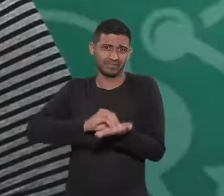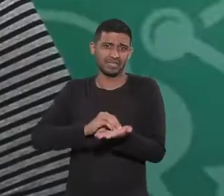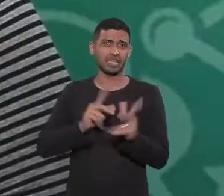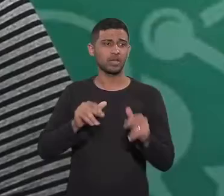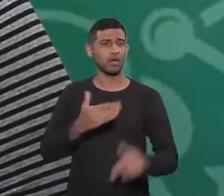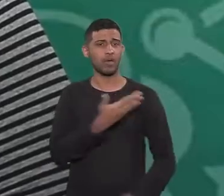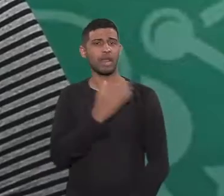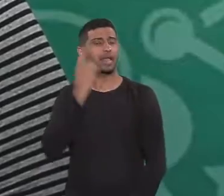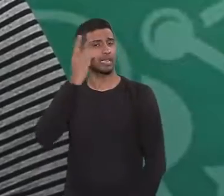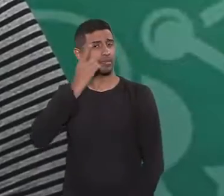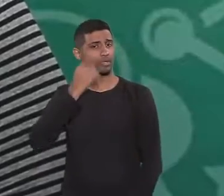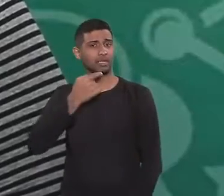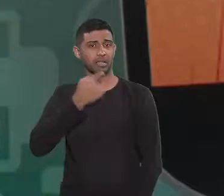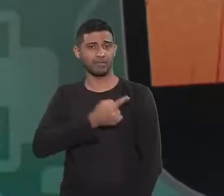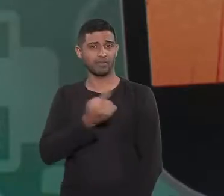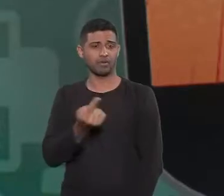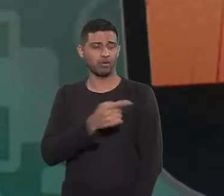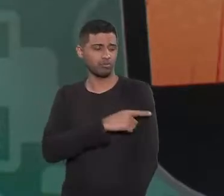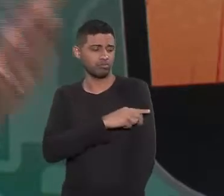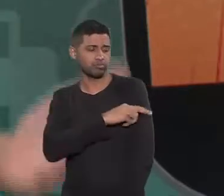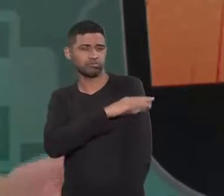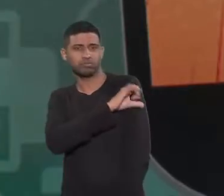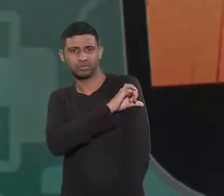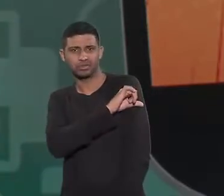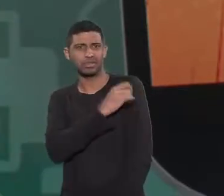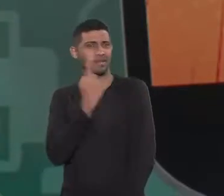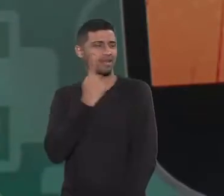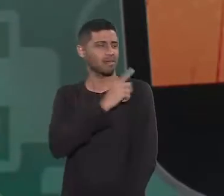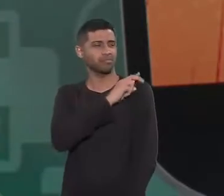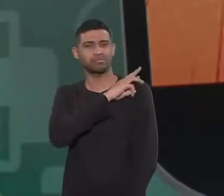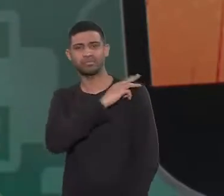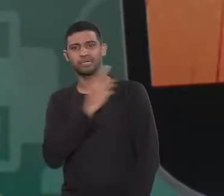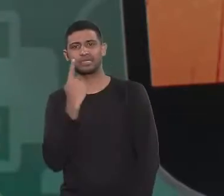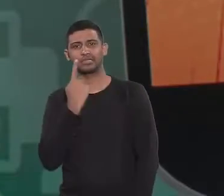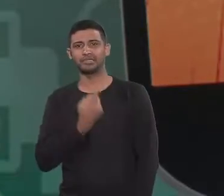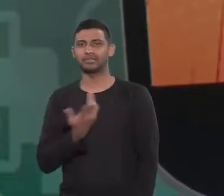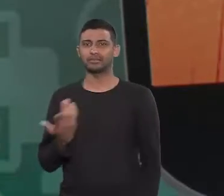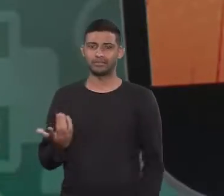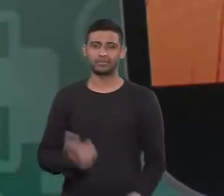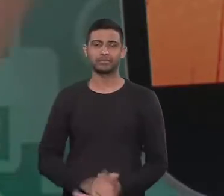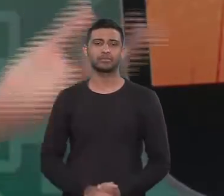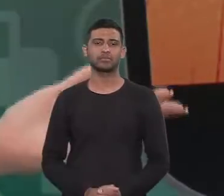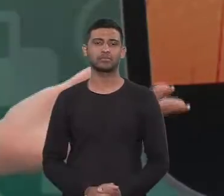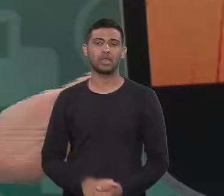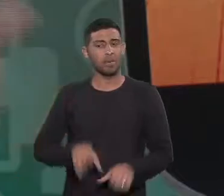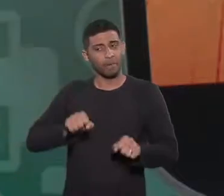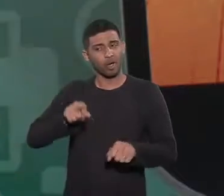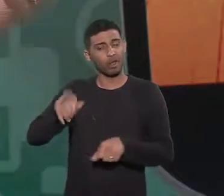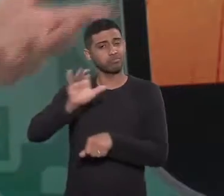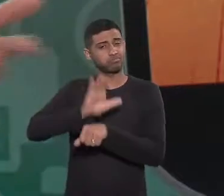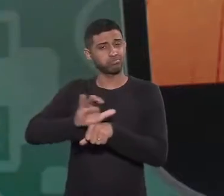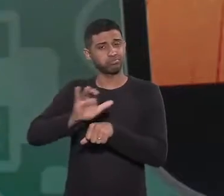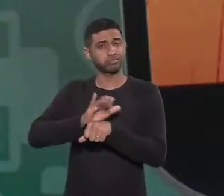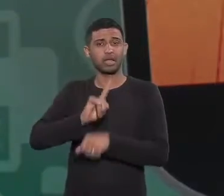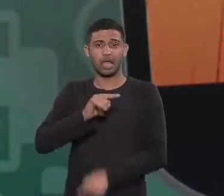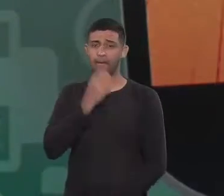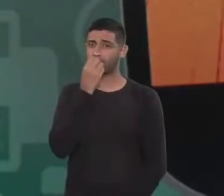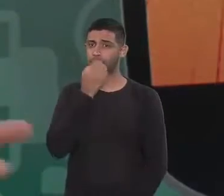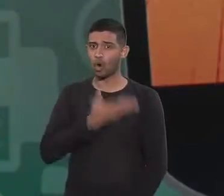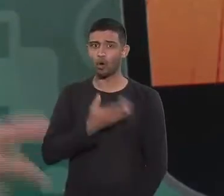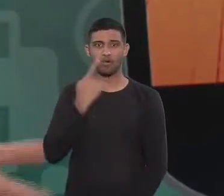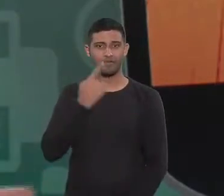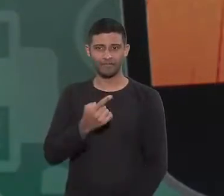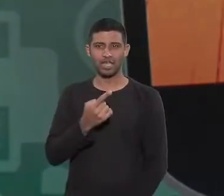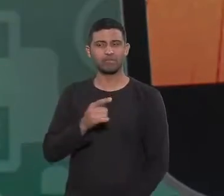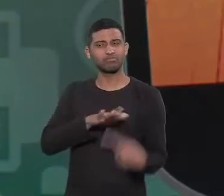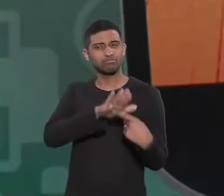né, como a deputada falou, ao longo do ensino fundamental, do ensino médio, ainda que seja no cursinho, é